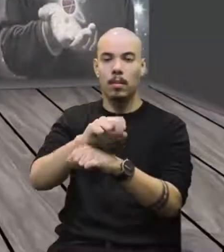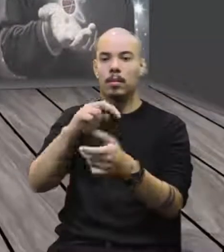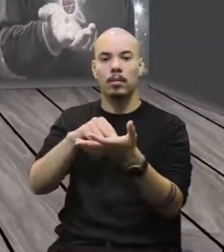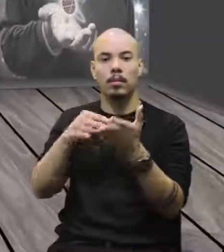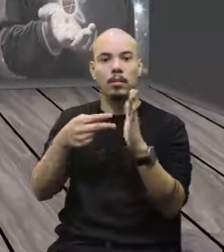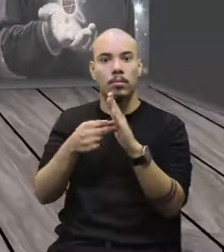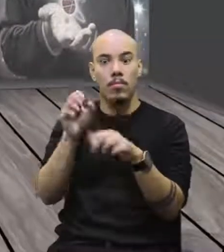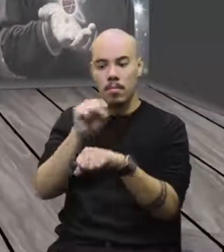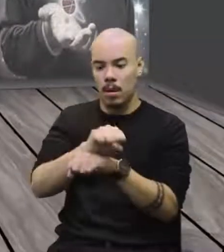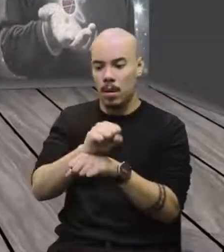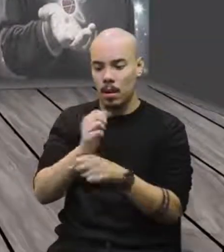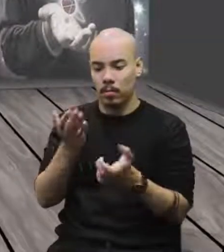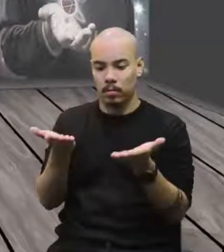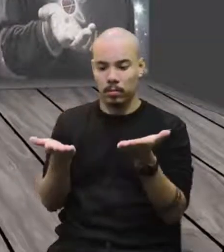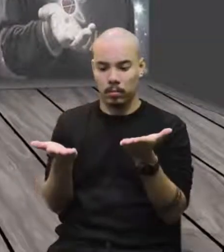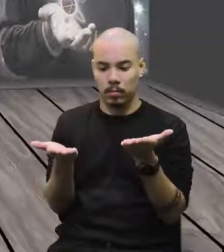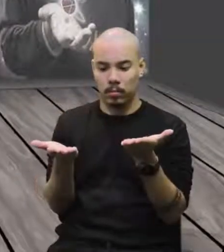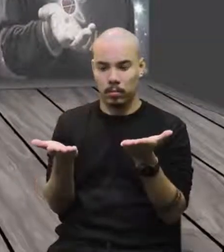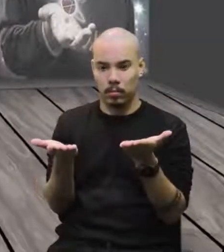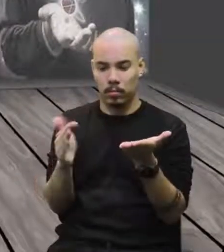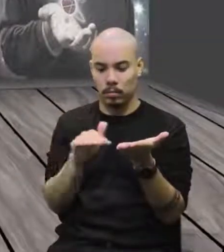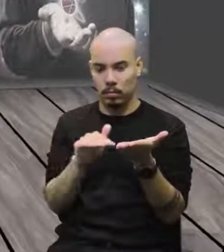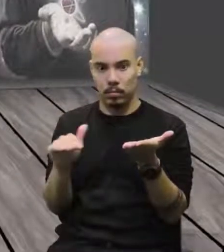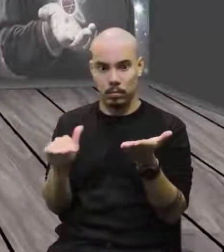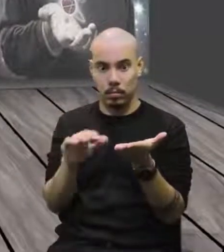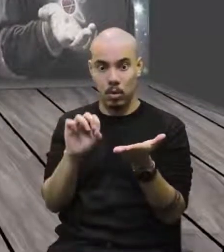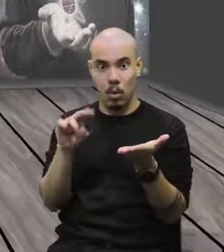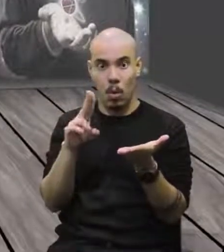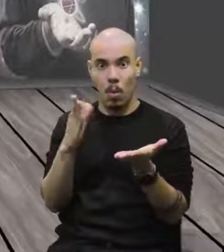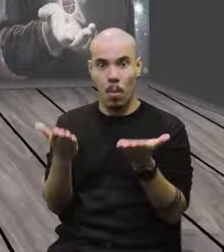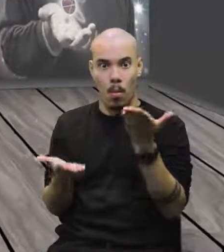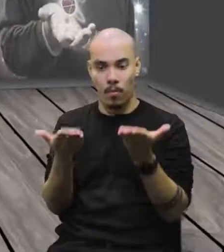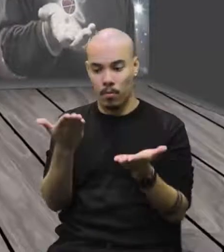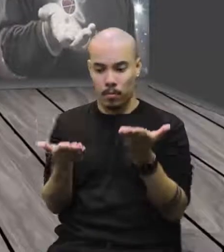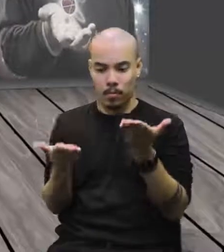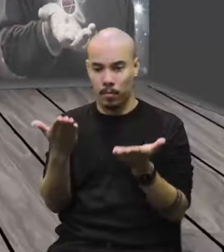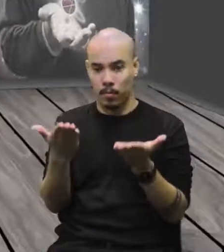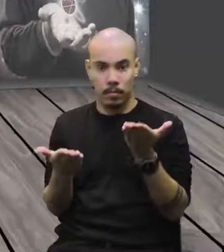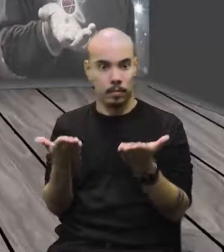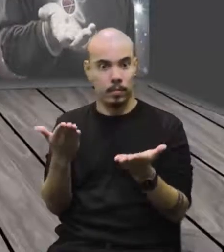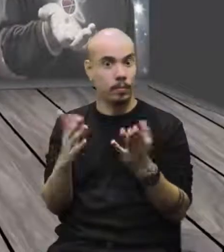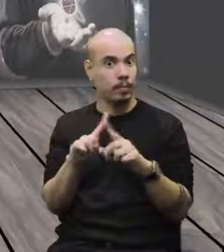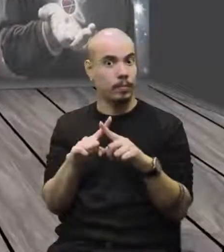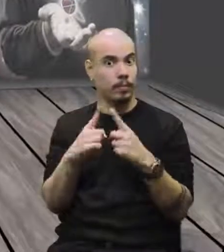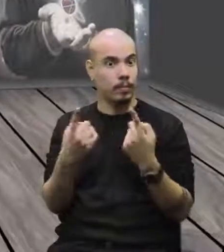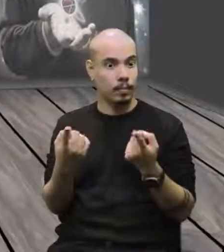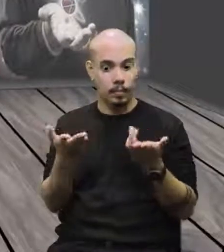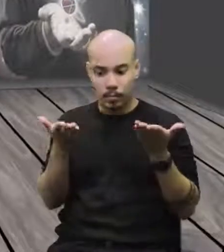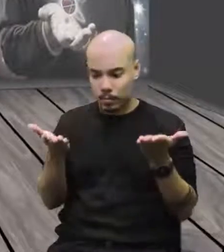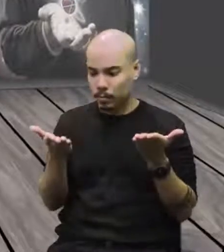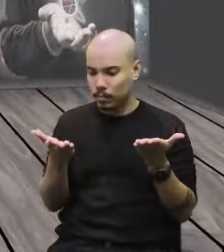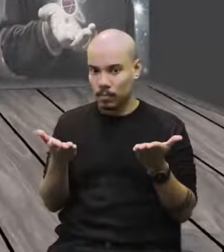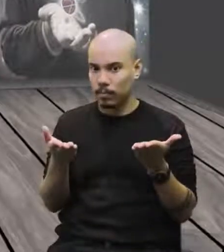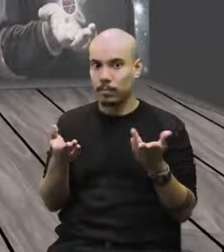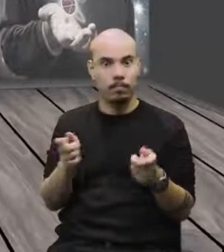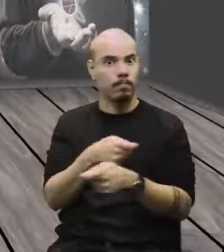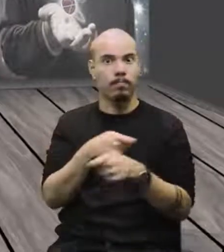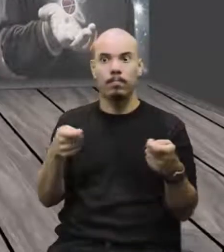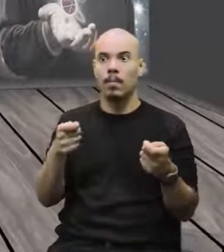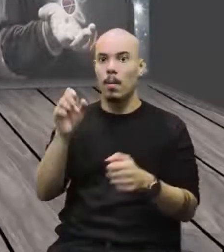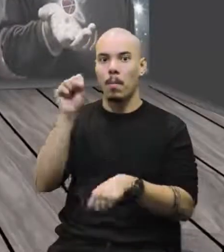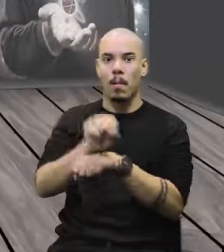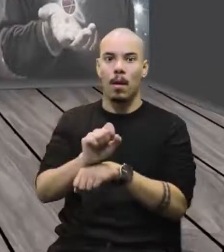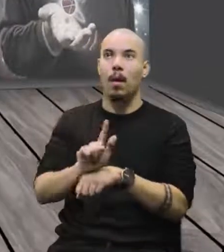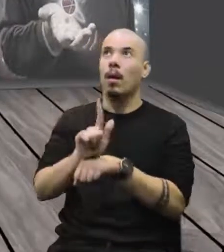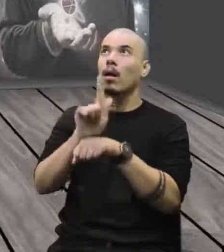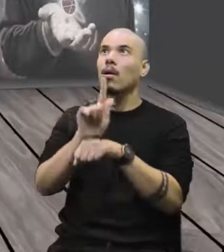significa parado, não está se movendo. Ou se estiver em um movimento retilíneo uniforme é uma coisa, mas equilíbrio está equilibrado, está